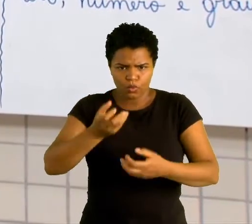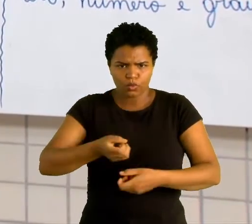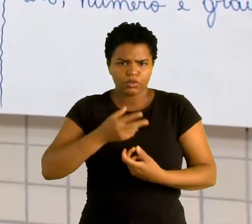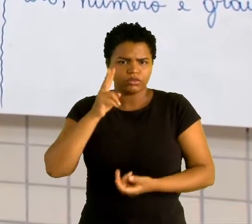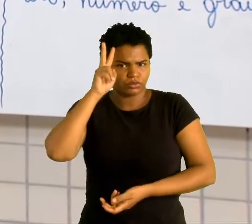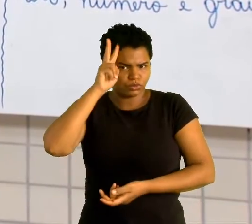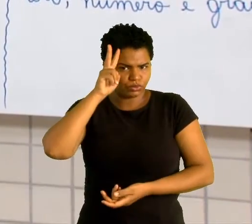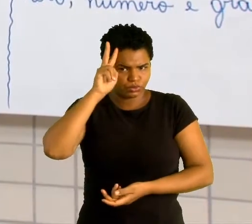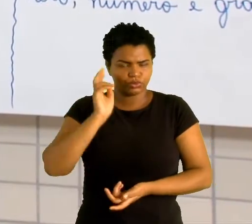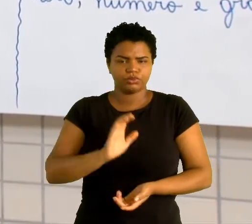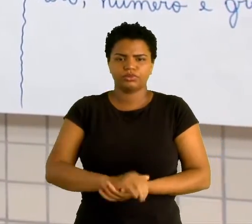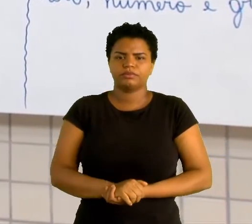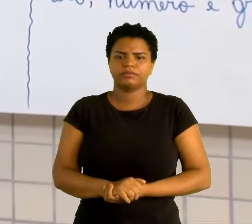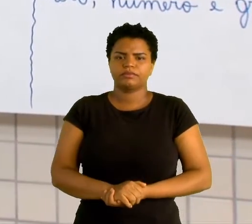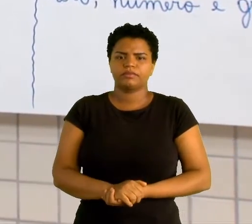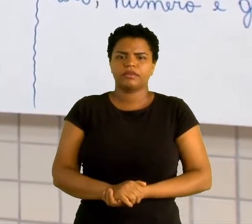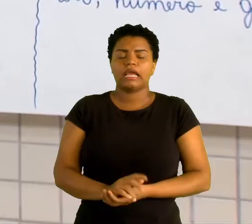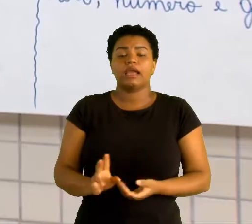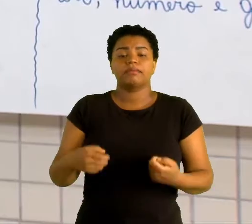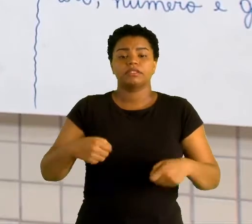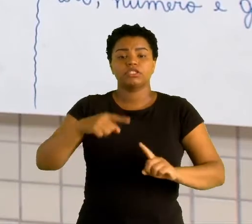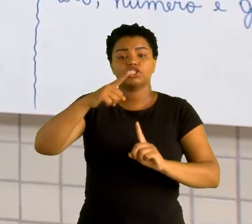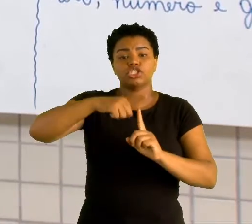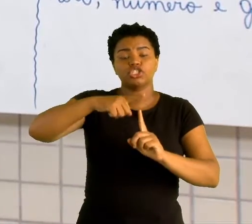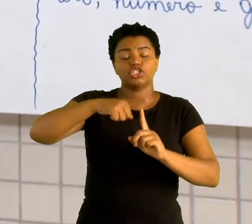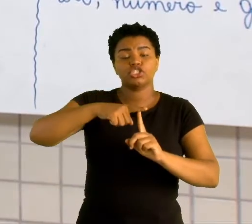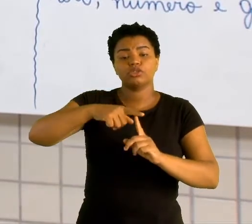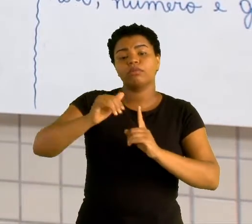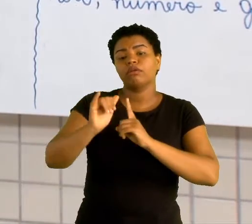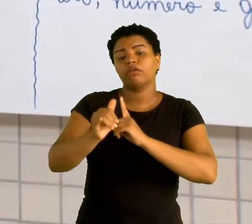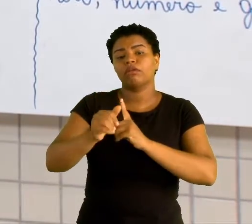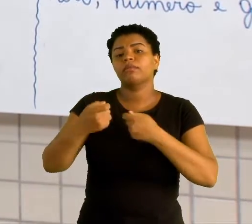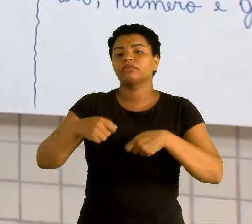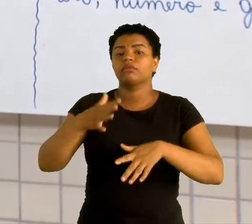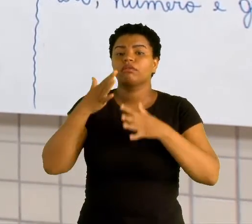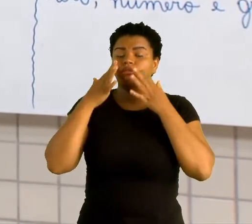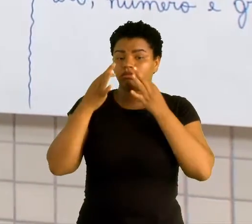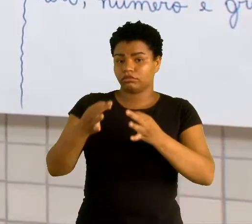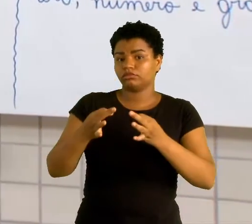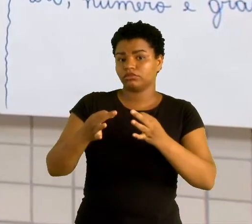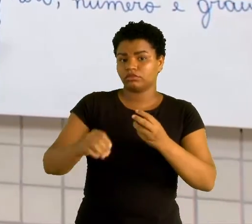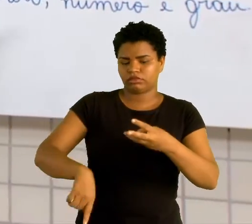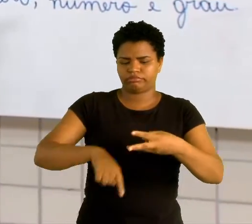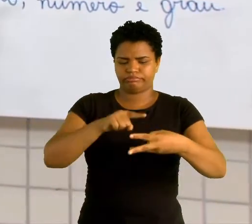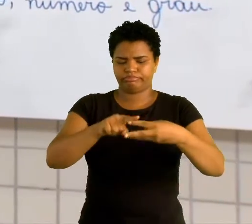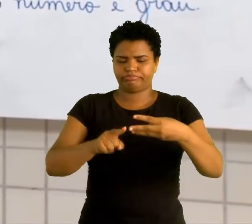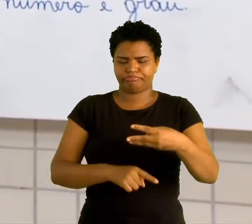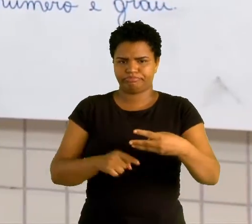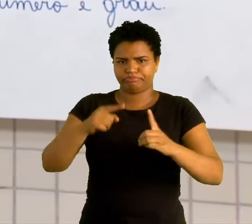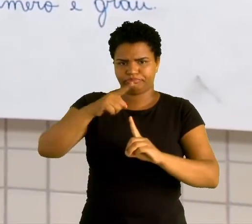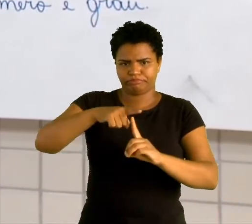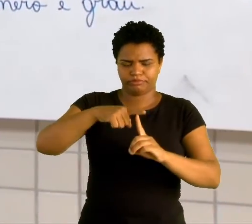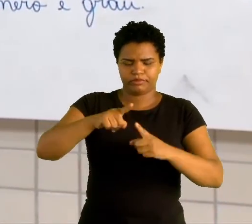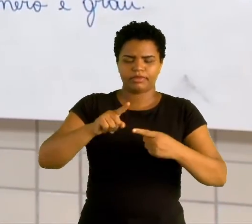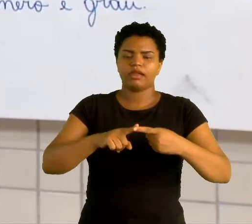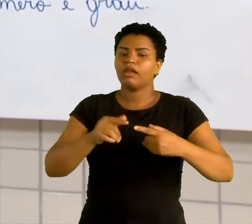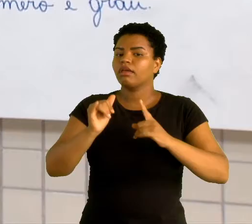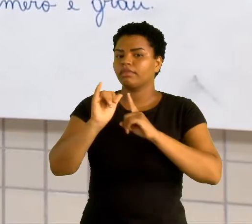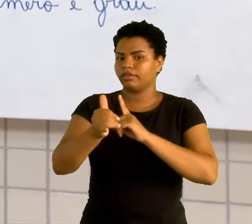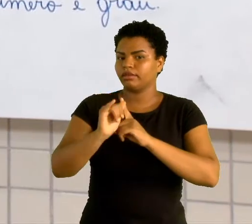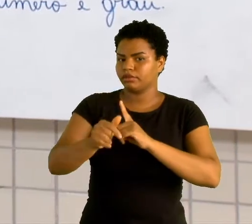que nos atentar para o tipo de narrador. Nós temos 3 tipos de narradores, que é o narrador personagem,